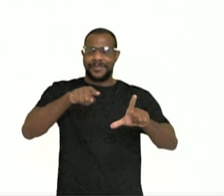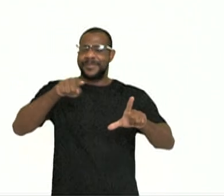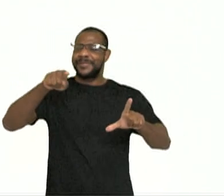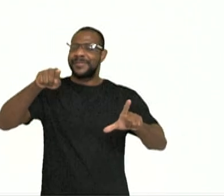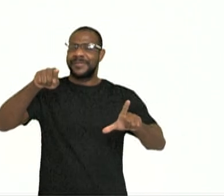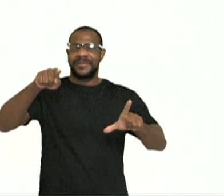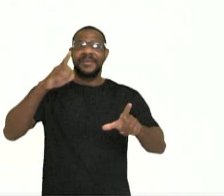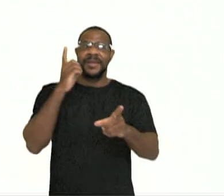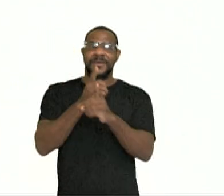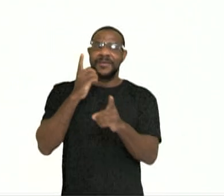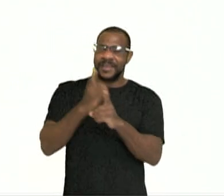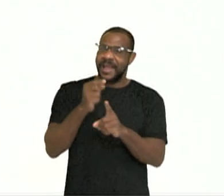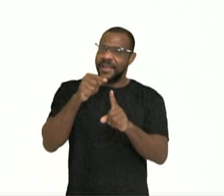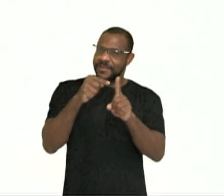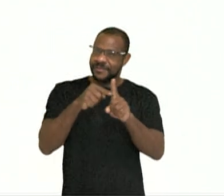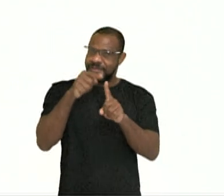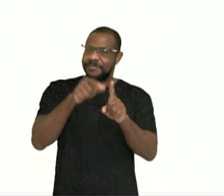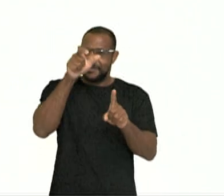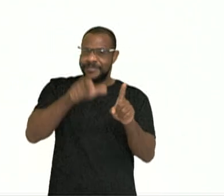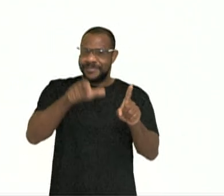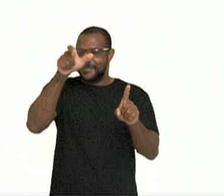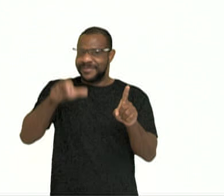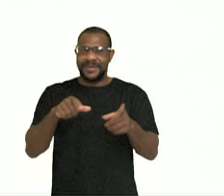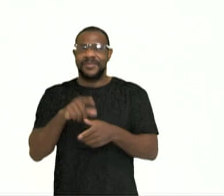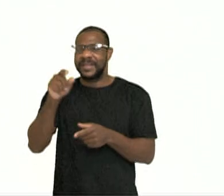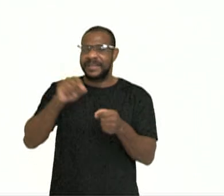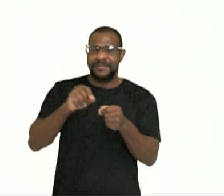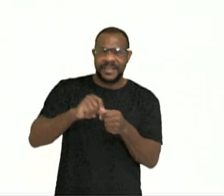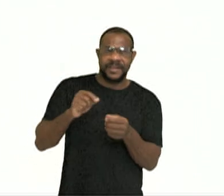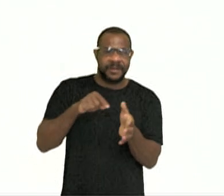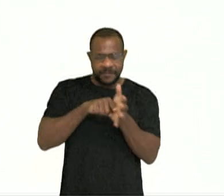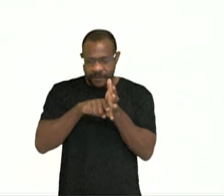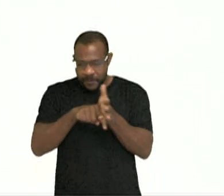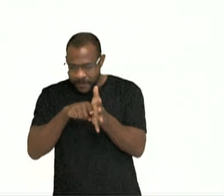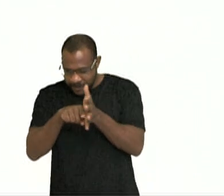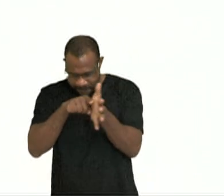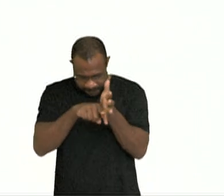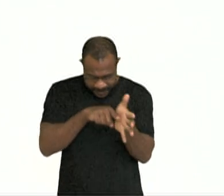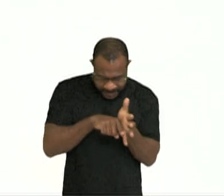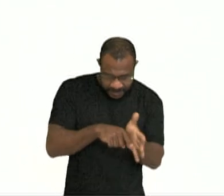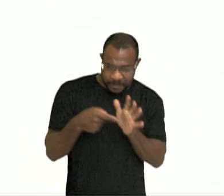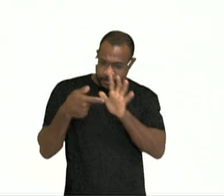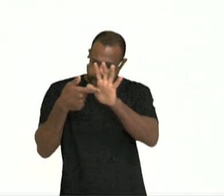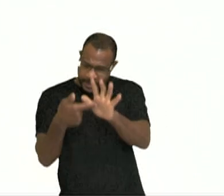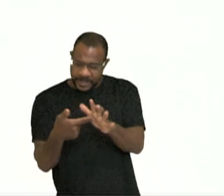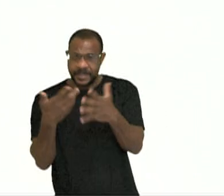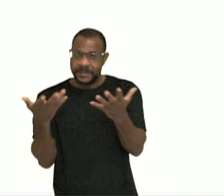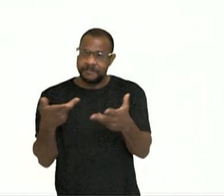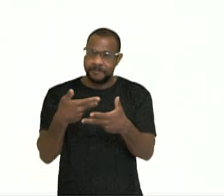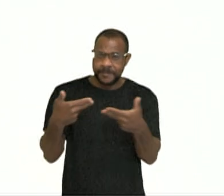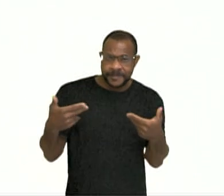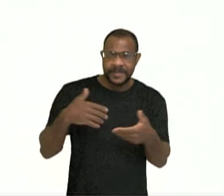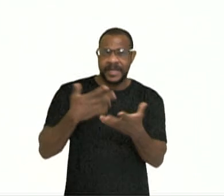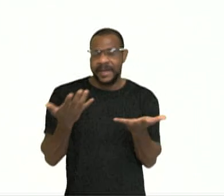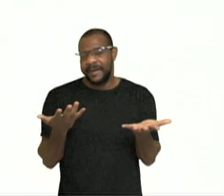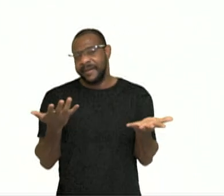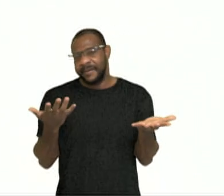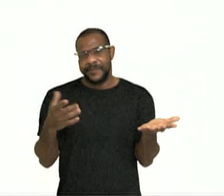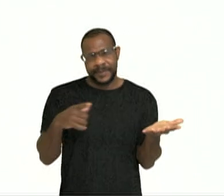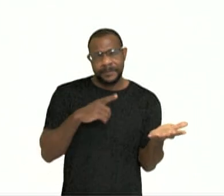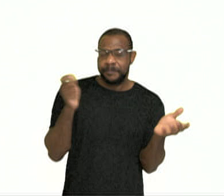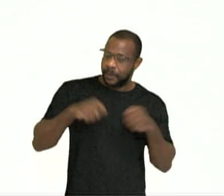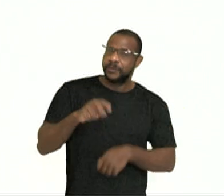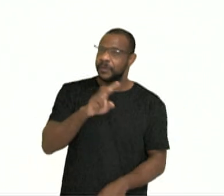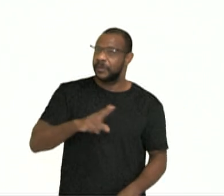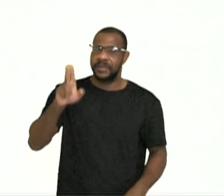vamos encontrar. Quando você está elaborando lá uma apresentação lá, por exemplo, você